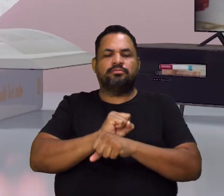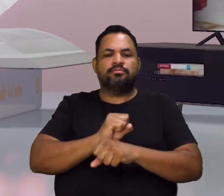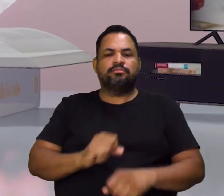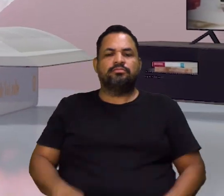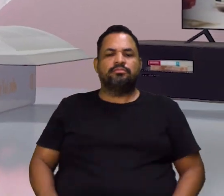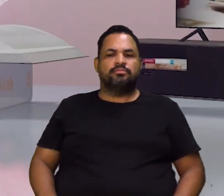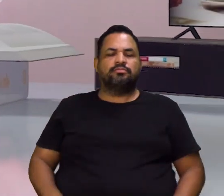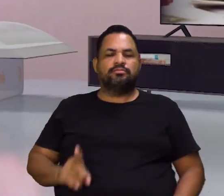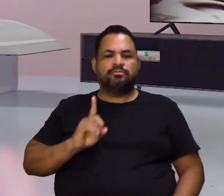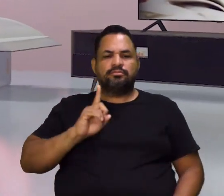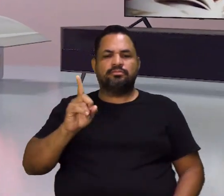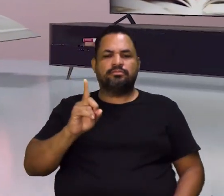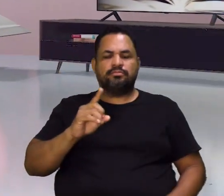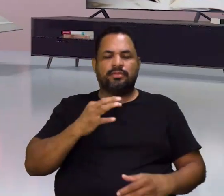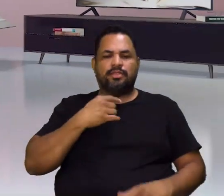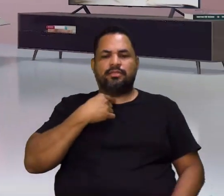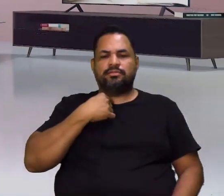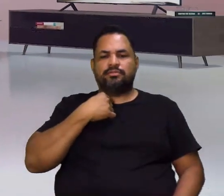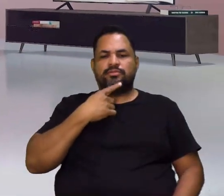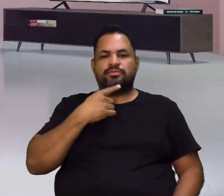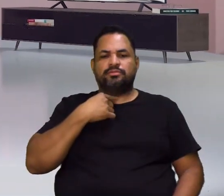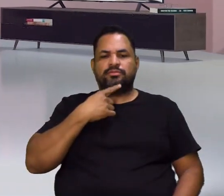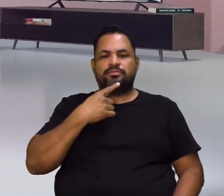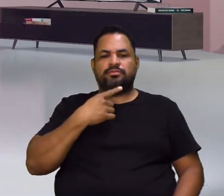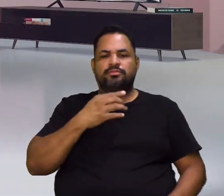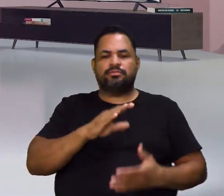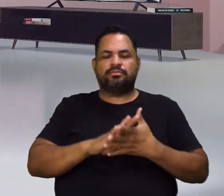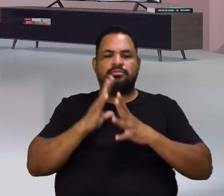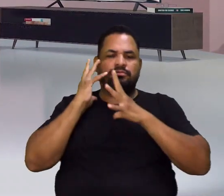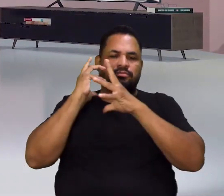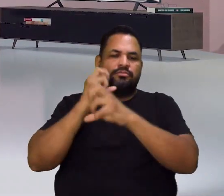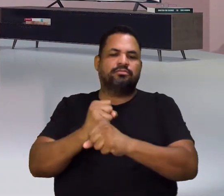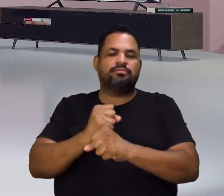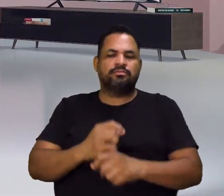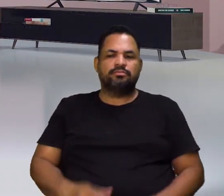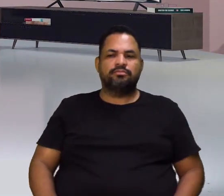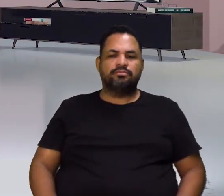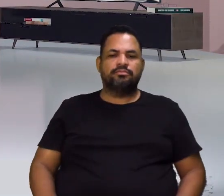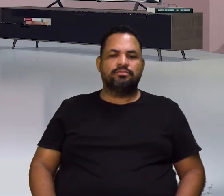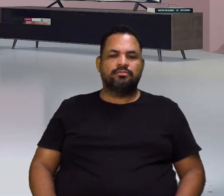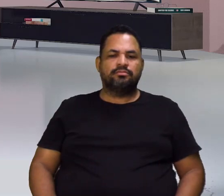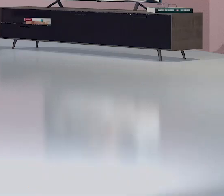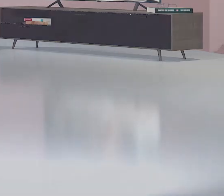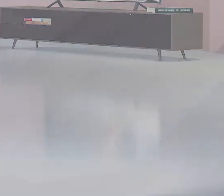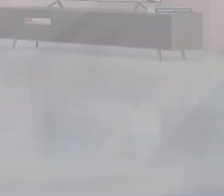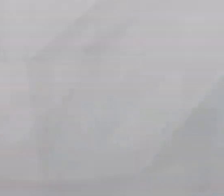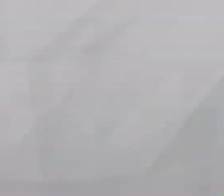lá não tirando dúvida na revisão até lá